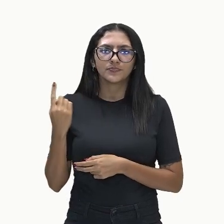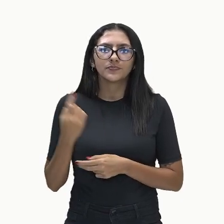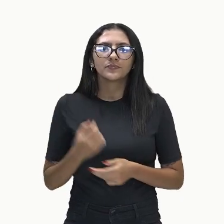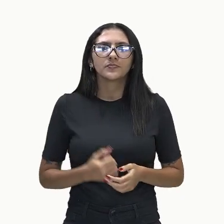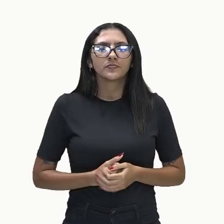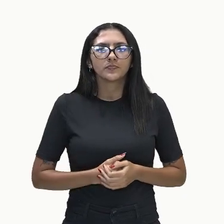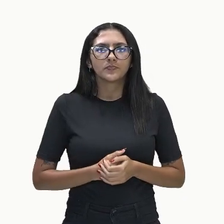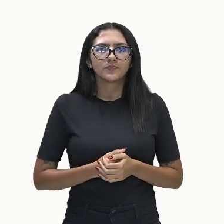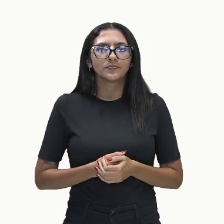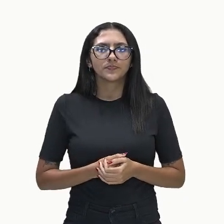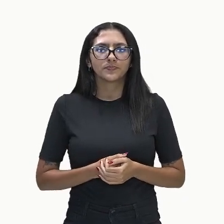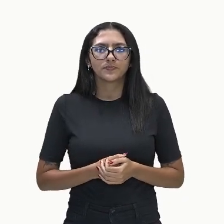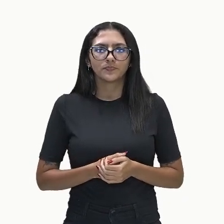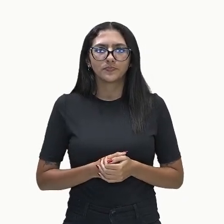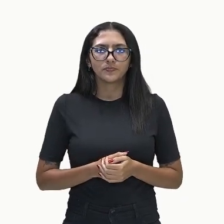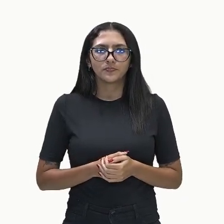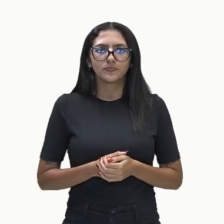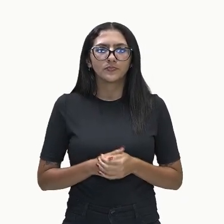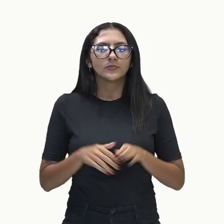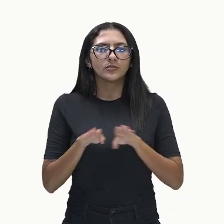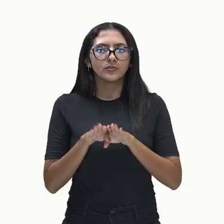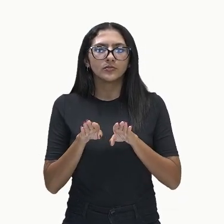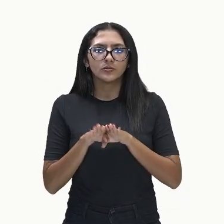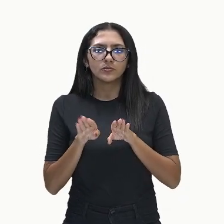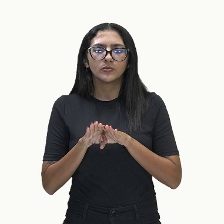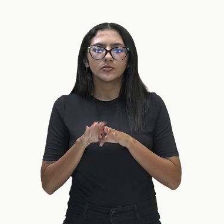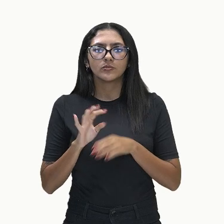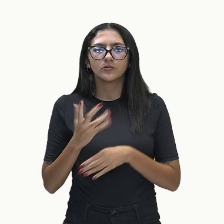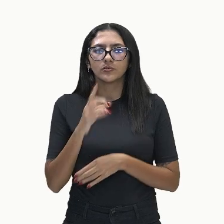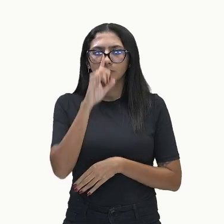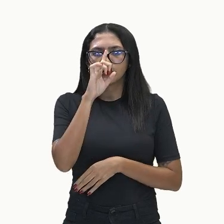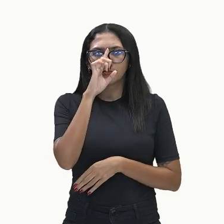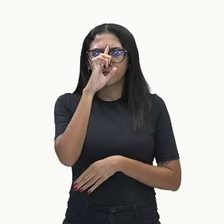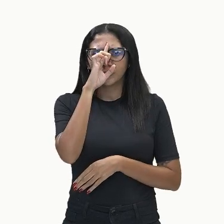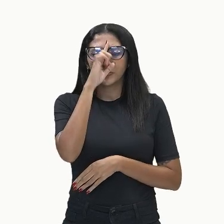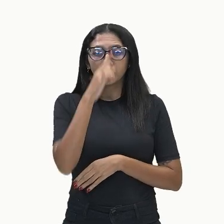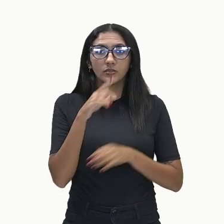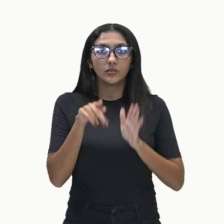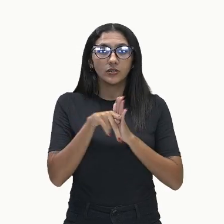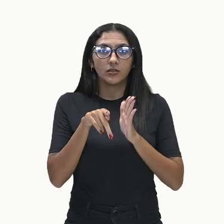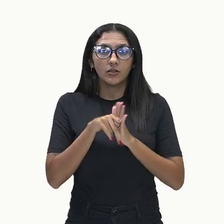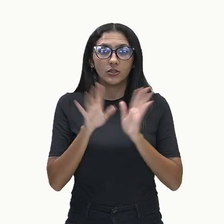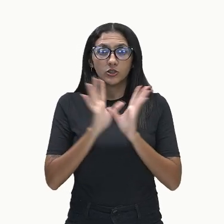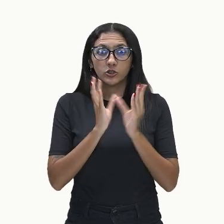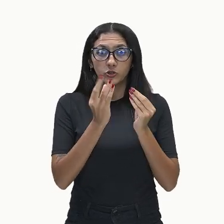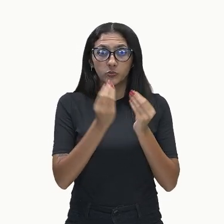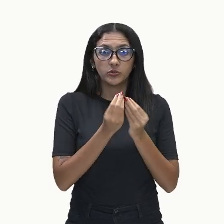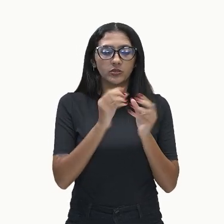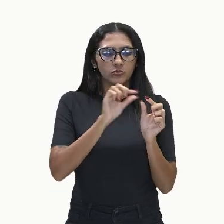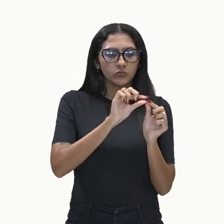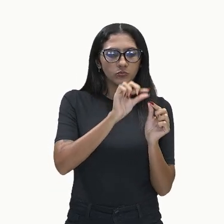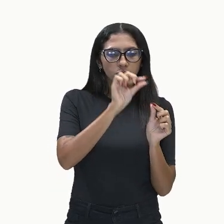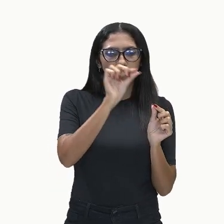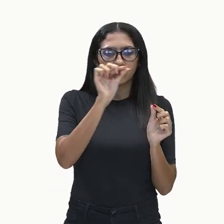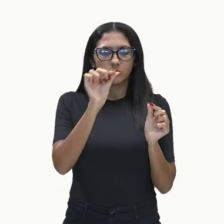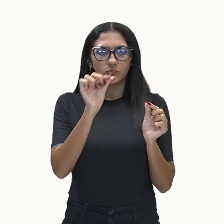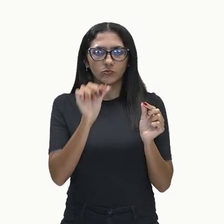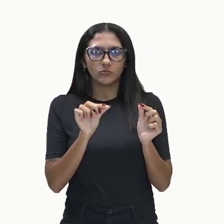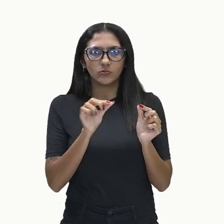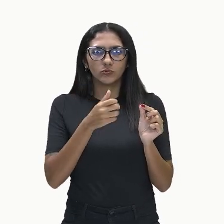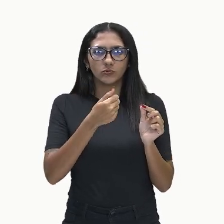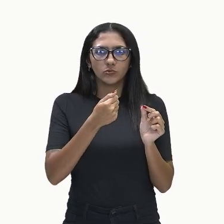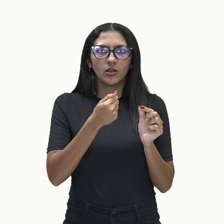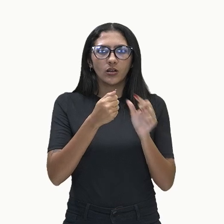vai ocorrer quando a arteríola eferente entrou, é aferente,